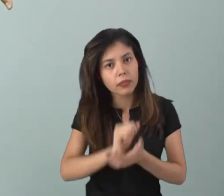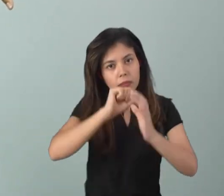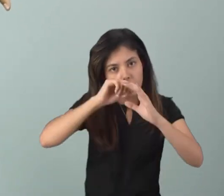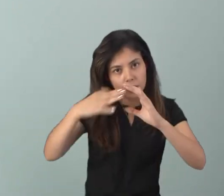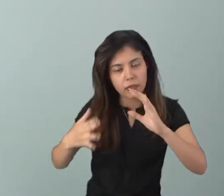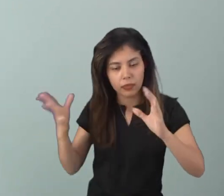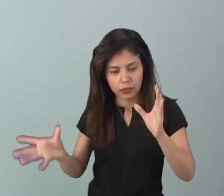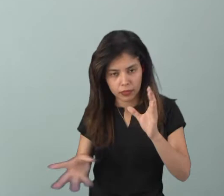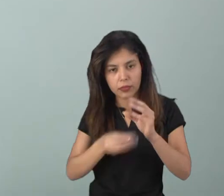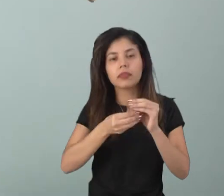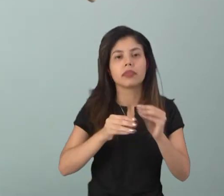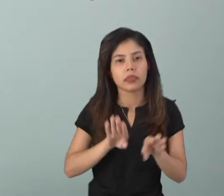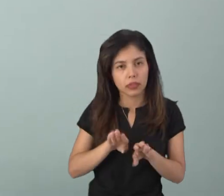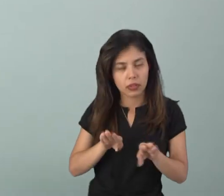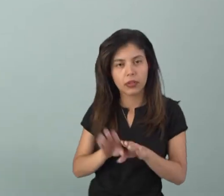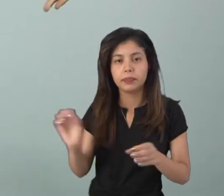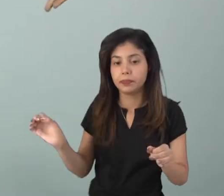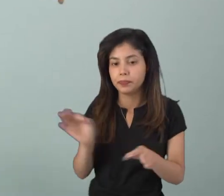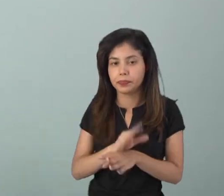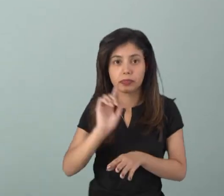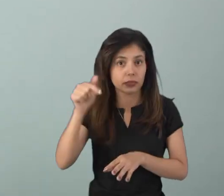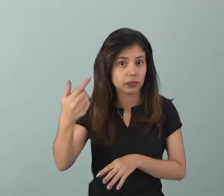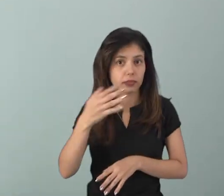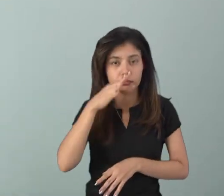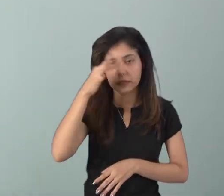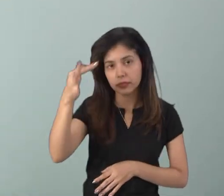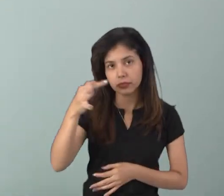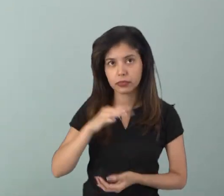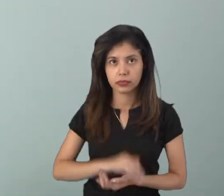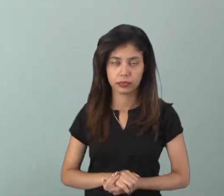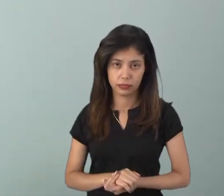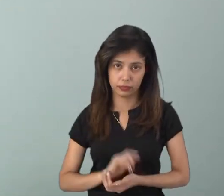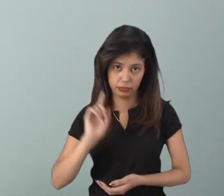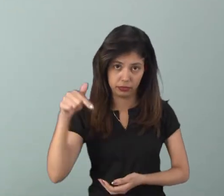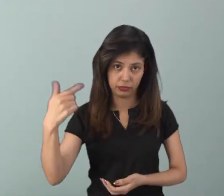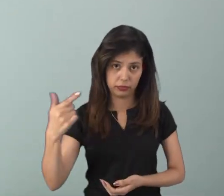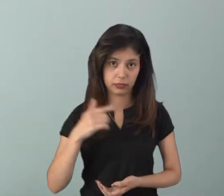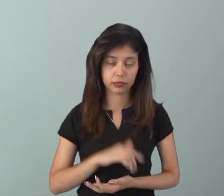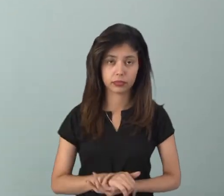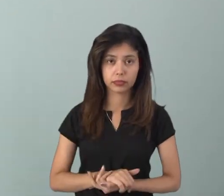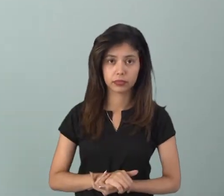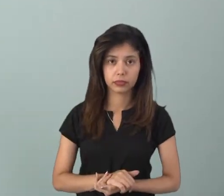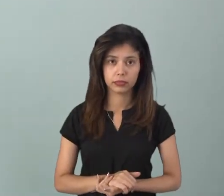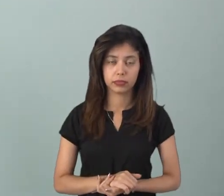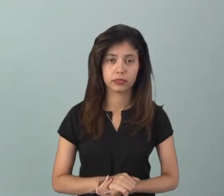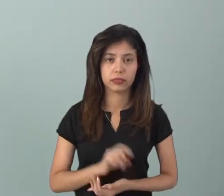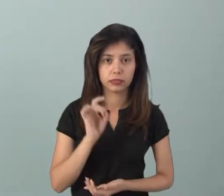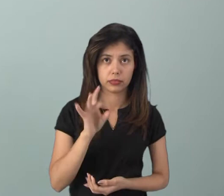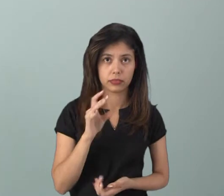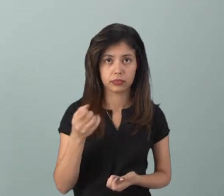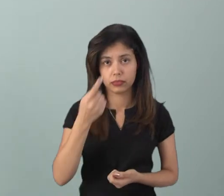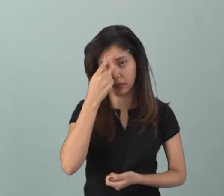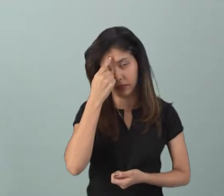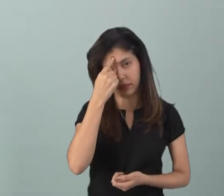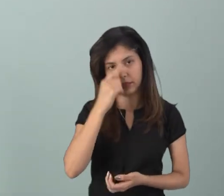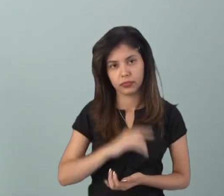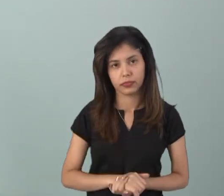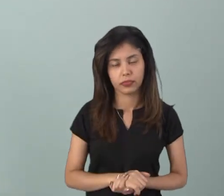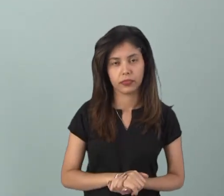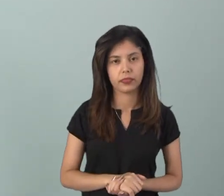que foi adquirido acabou sendo passado para os futuros, né, para os seus próximos descendentes. Só que aí, se a gente for parar para